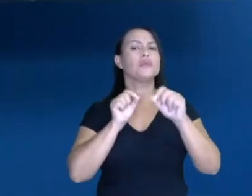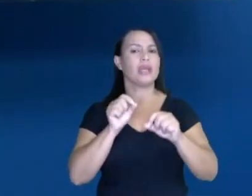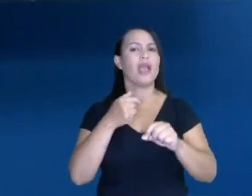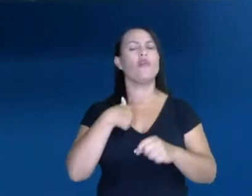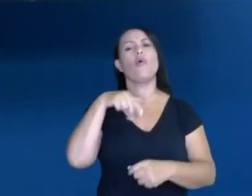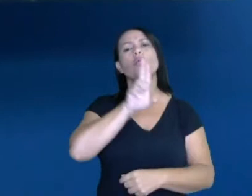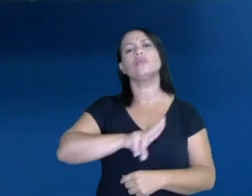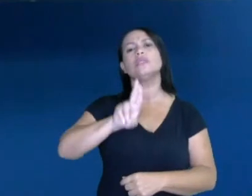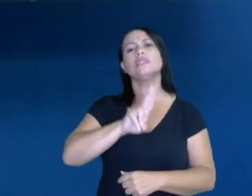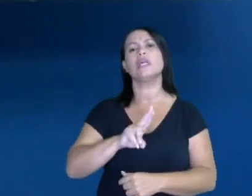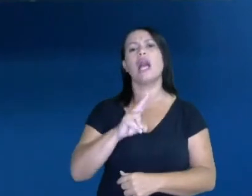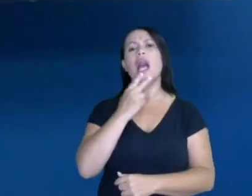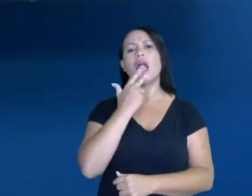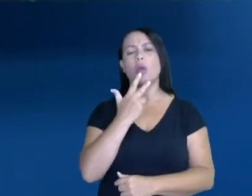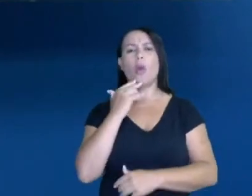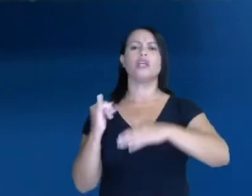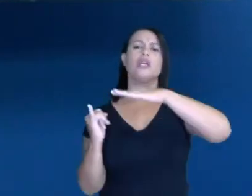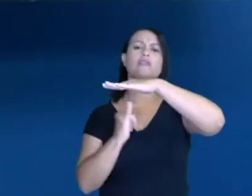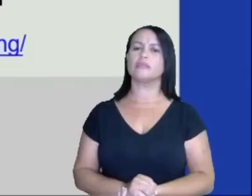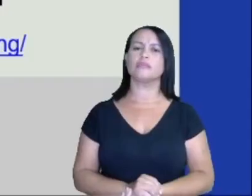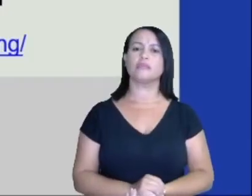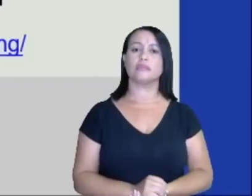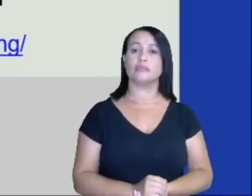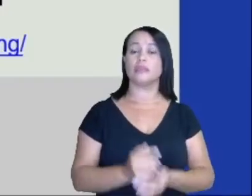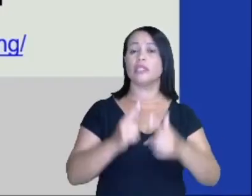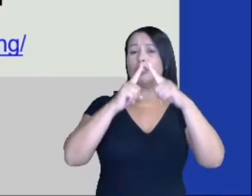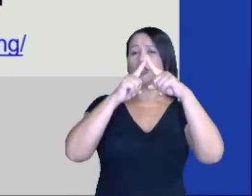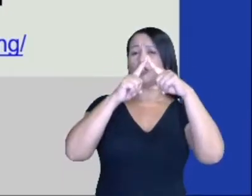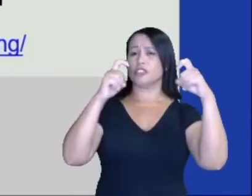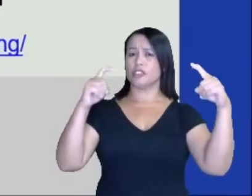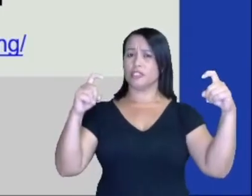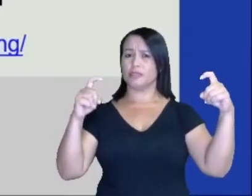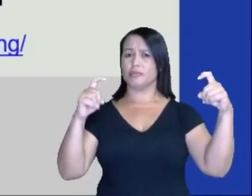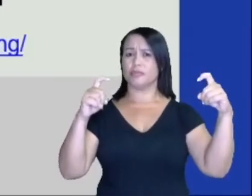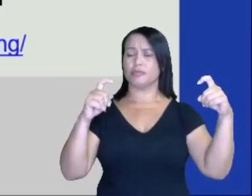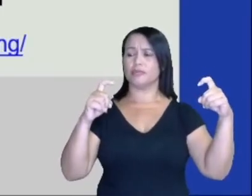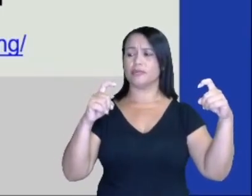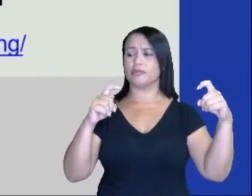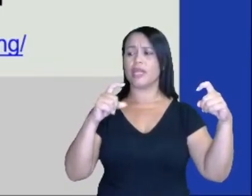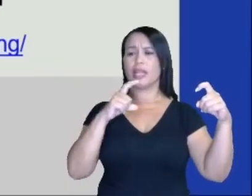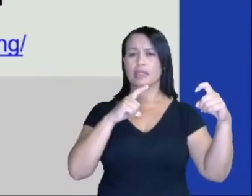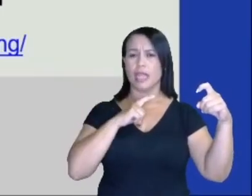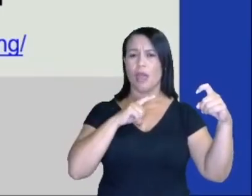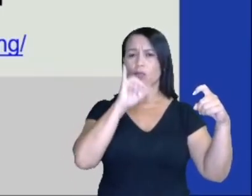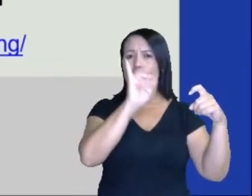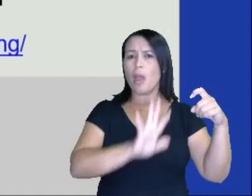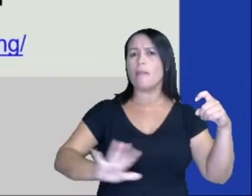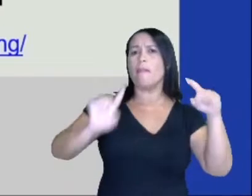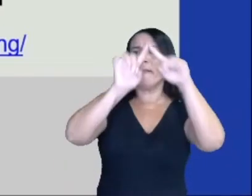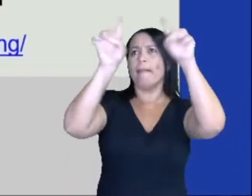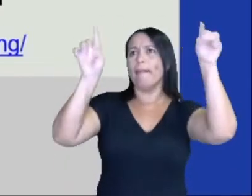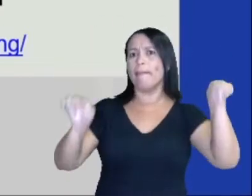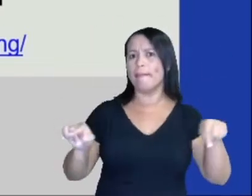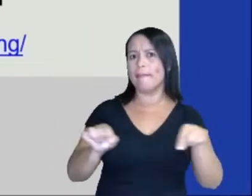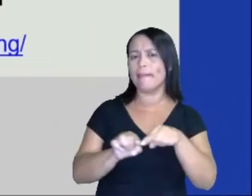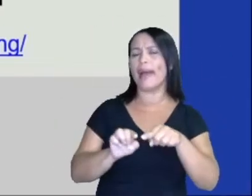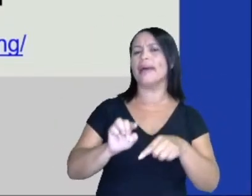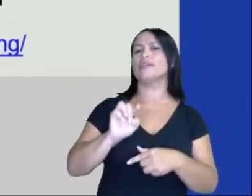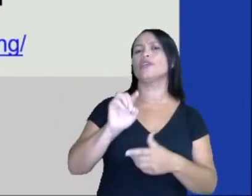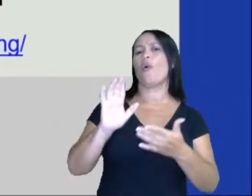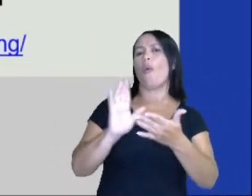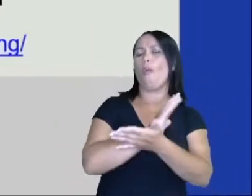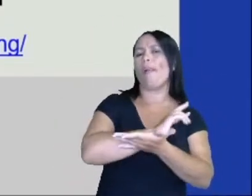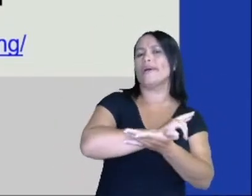vou utilizar a linguagem informal. Gírias. Aqui tem uma imagem